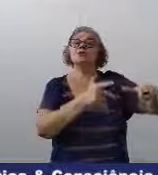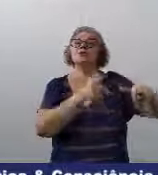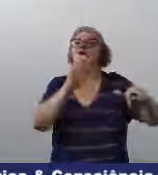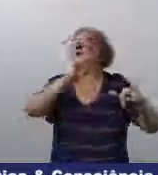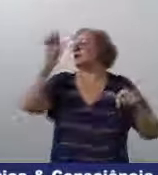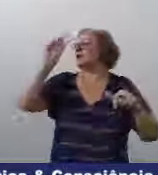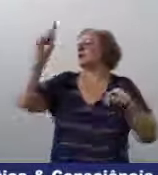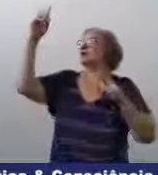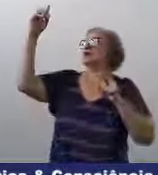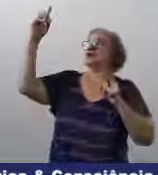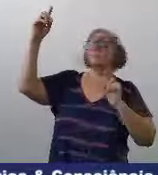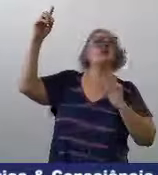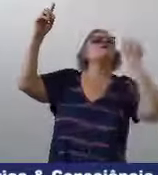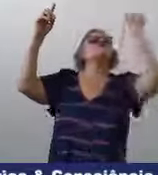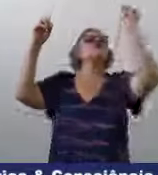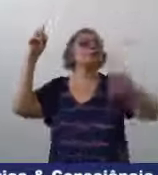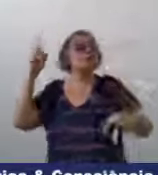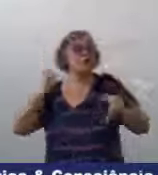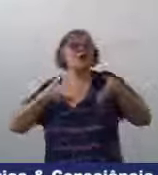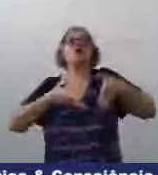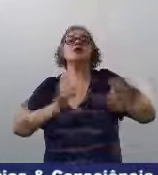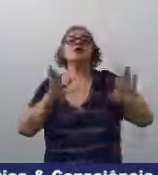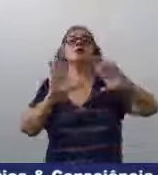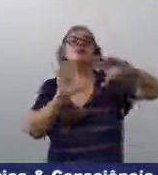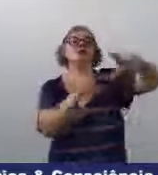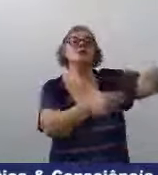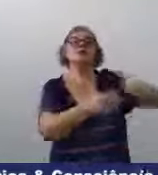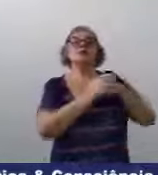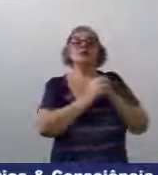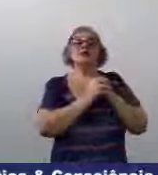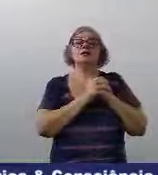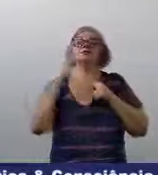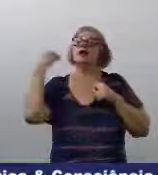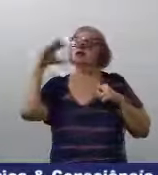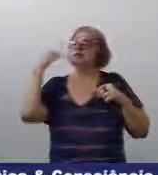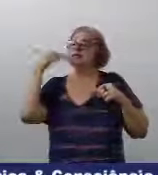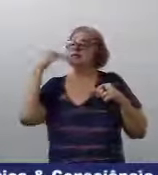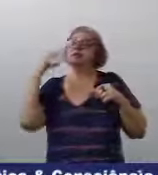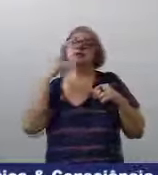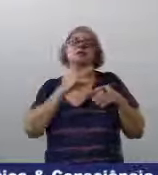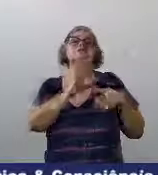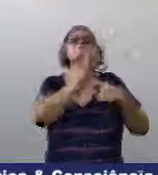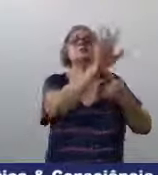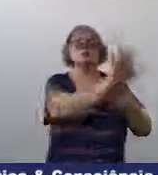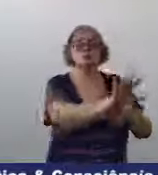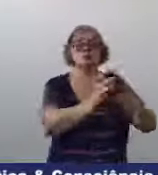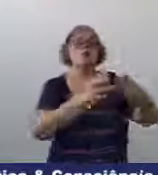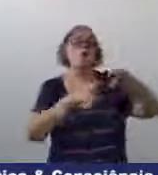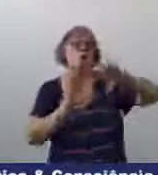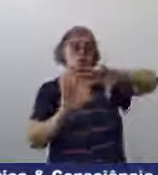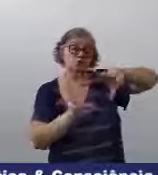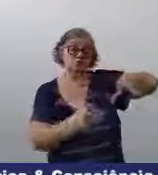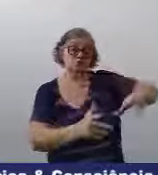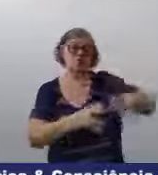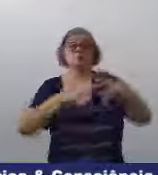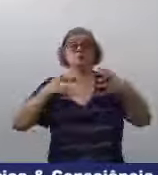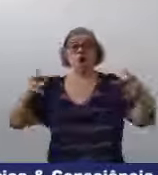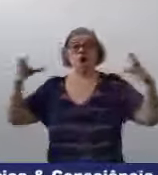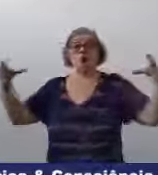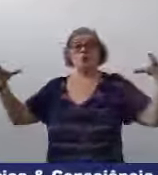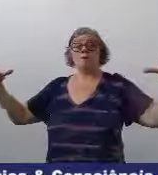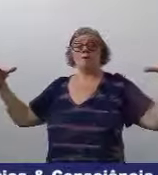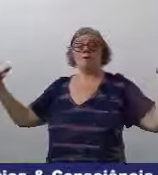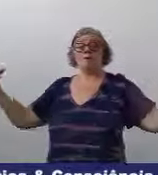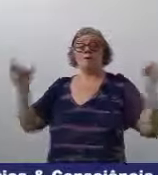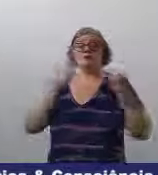existido jamais um criador. Mas a ciência demonstrou que o universo está em expansão, está